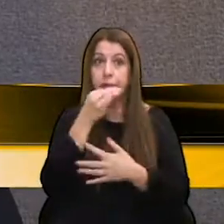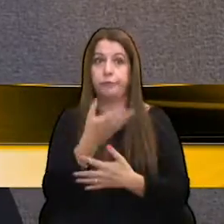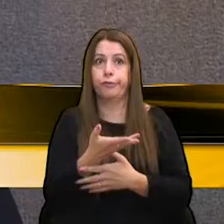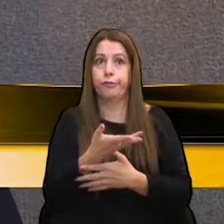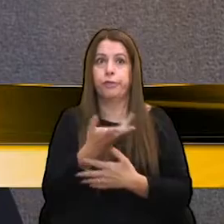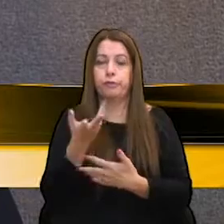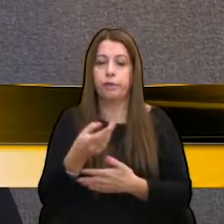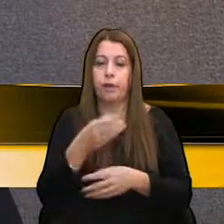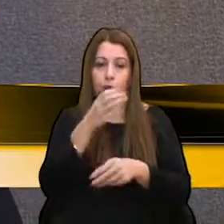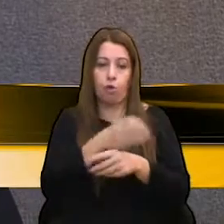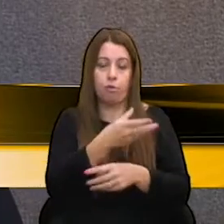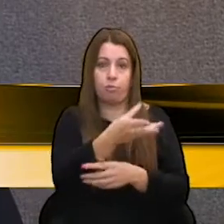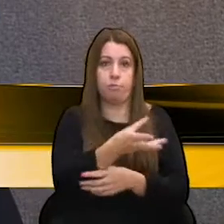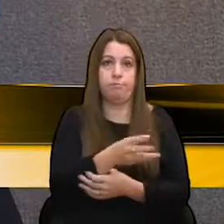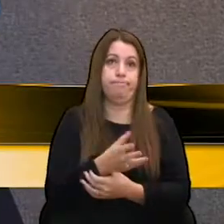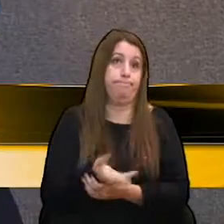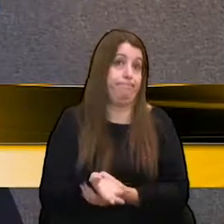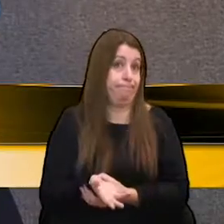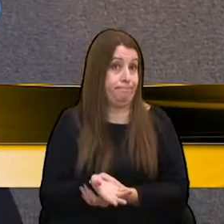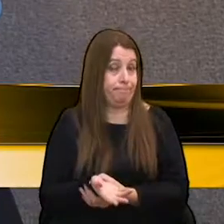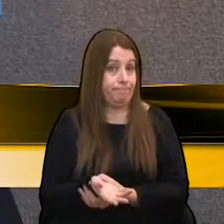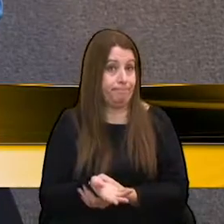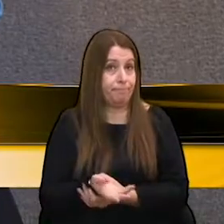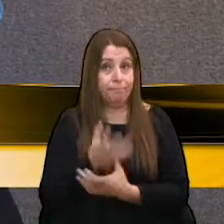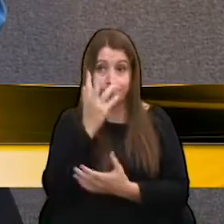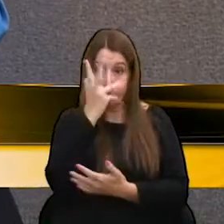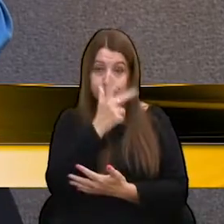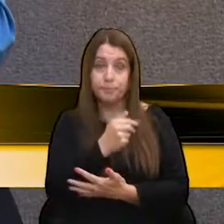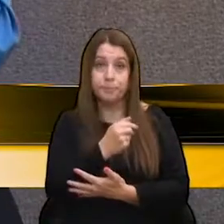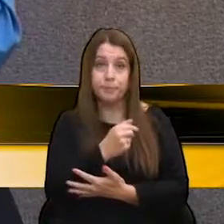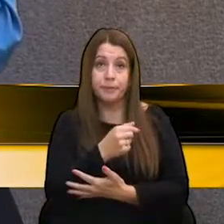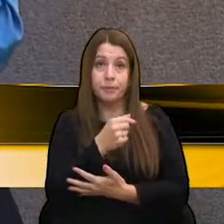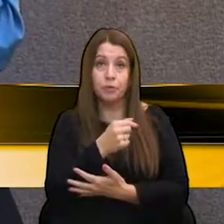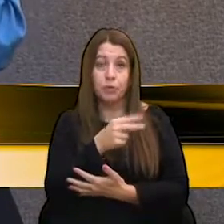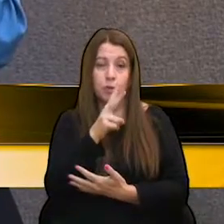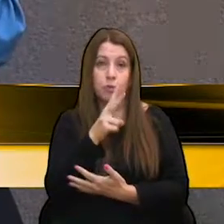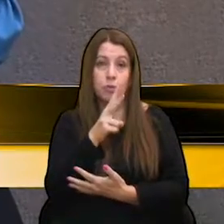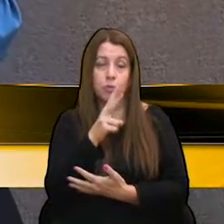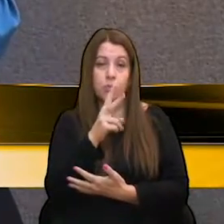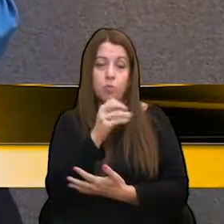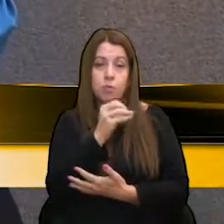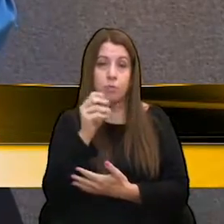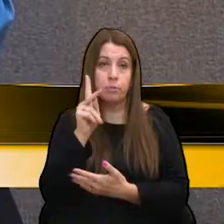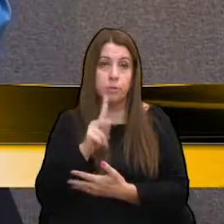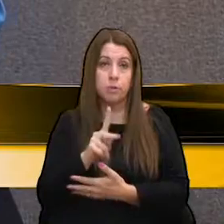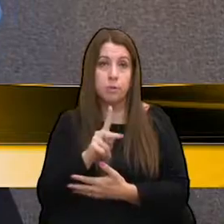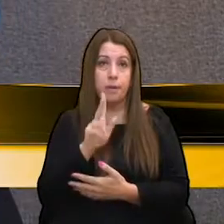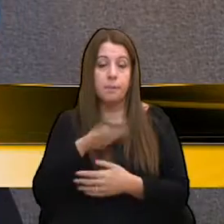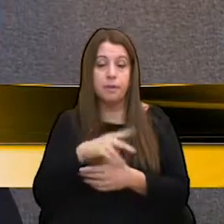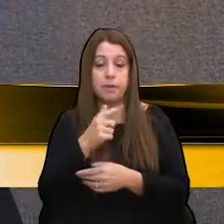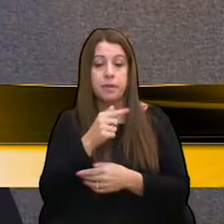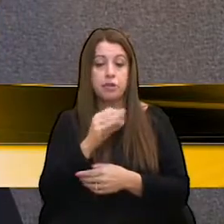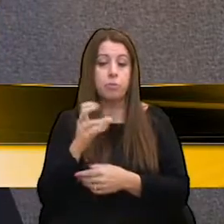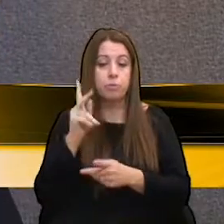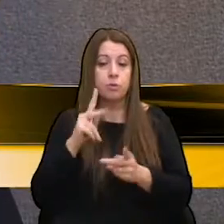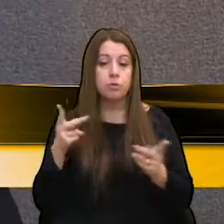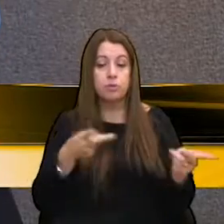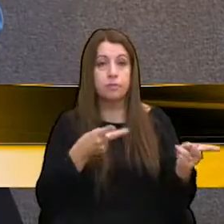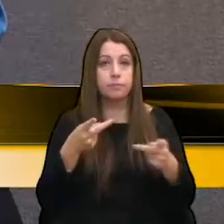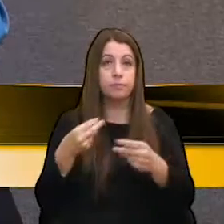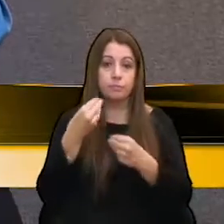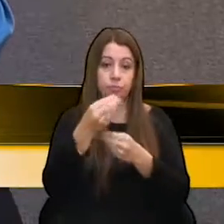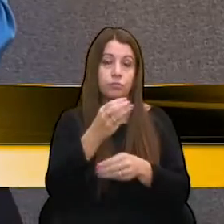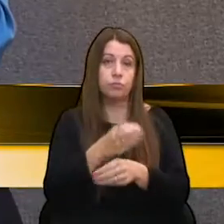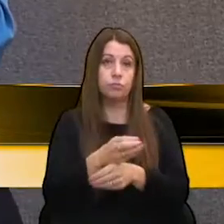Tu vai lá com um copinho, é uma coisa bonita, né? Você tinha 2 mil da cidade, mais 7 mil visitantes, você deu